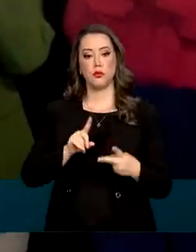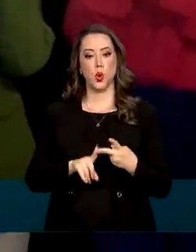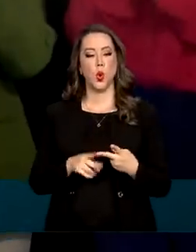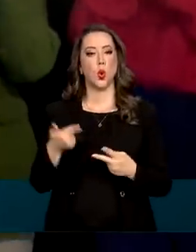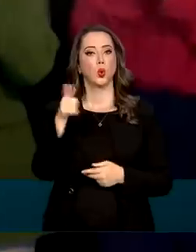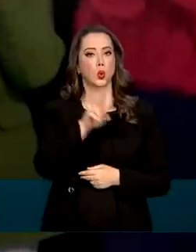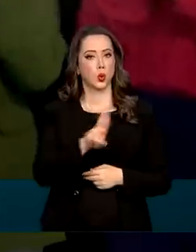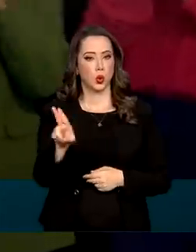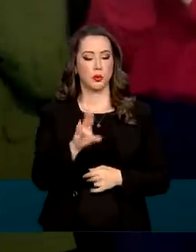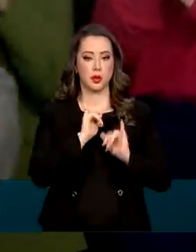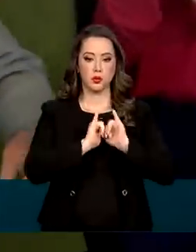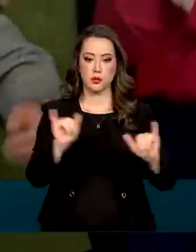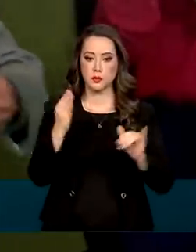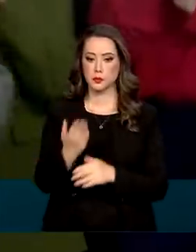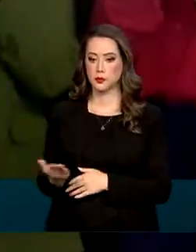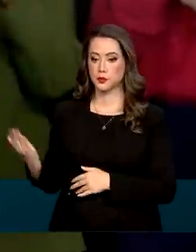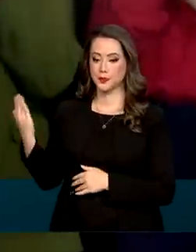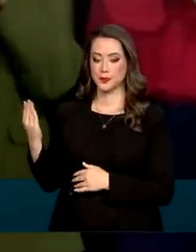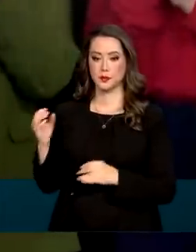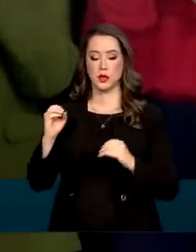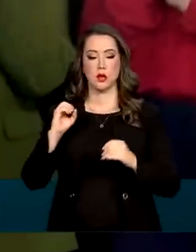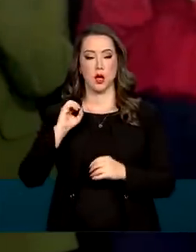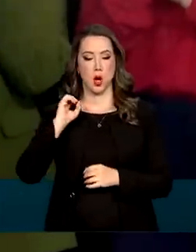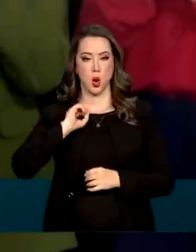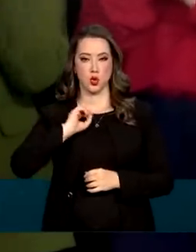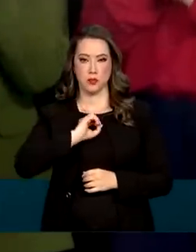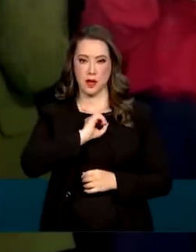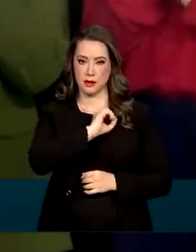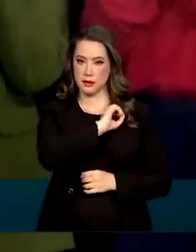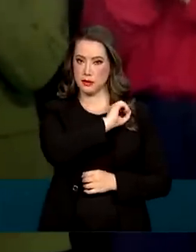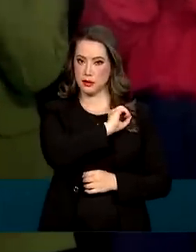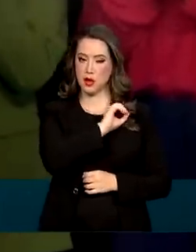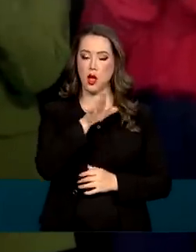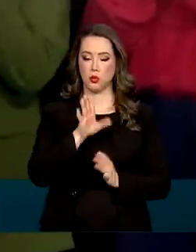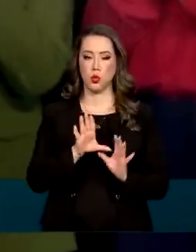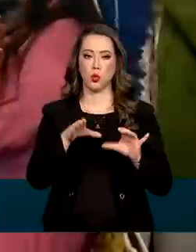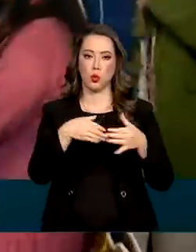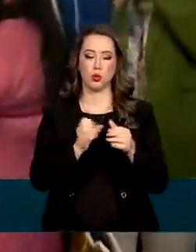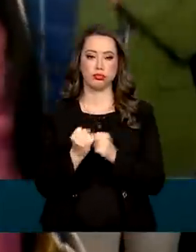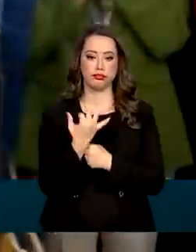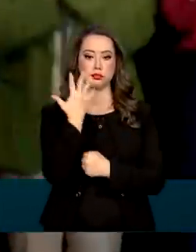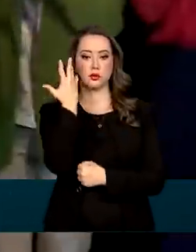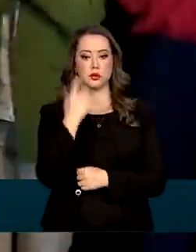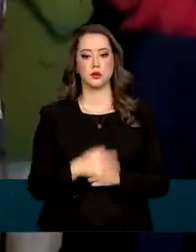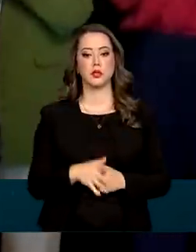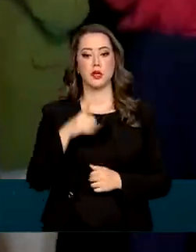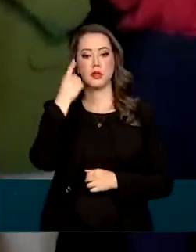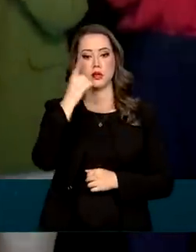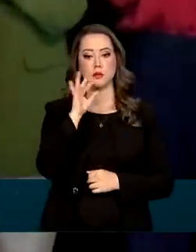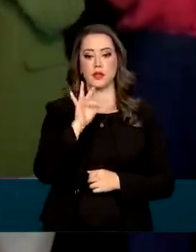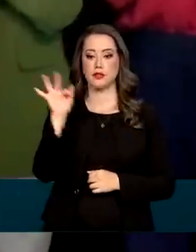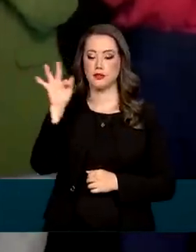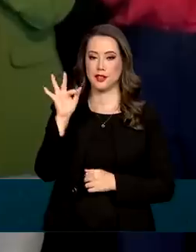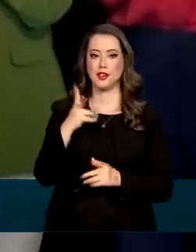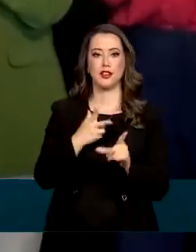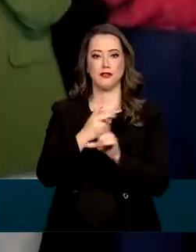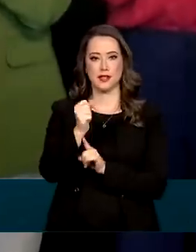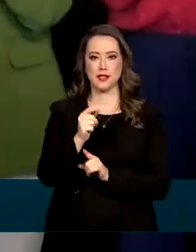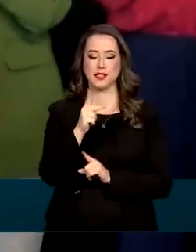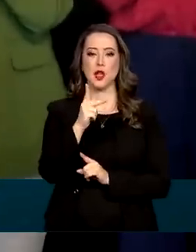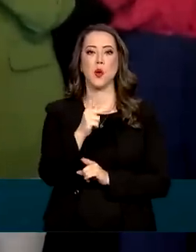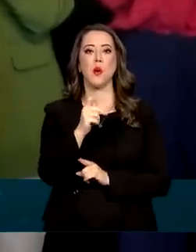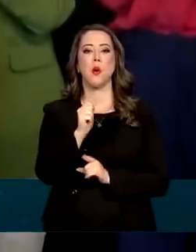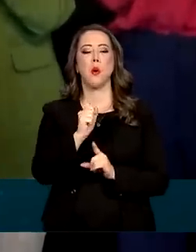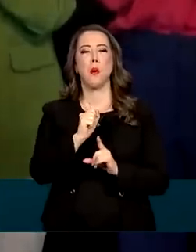nome confirmado foi o de Marina Silva para ocupar a pasta do meio ambiente a deputada Federal Eleita pelo PSOL